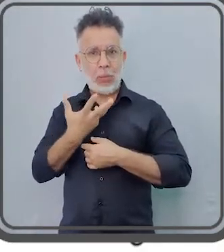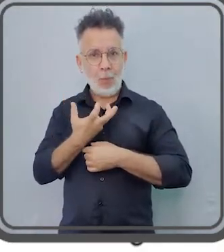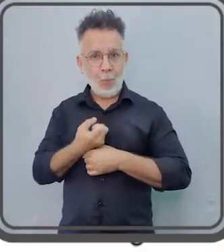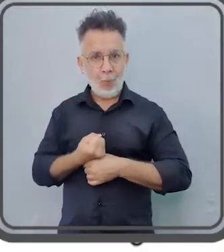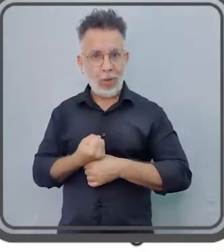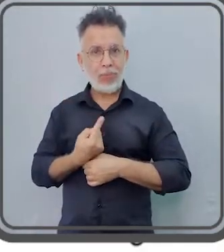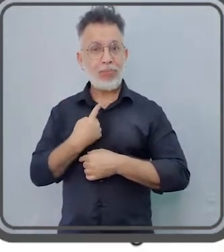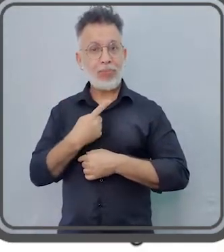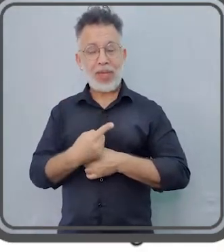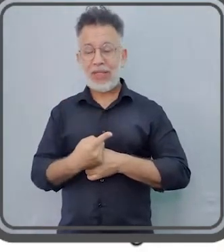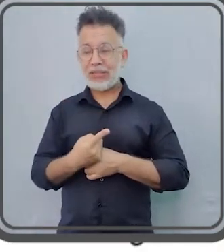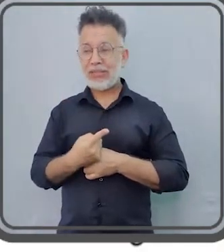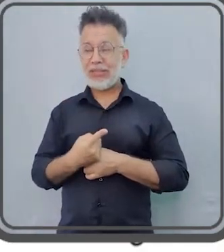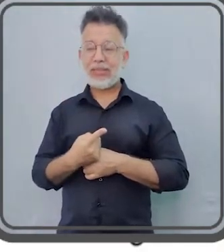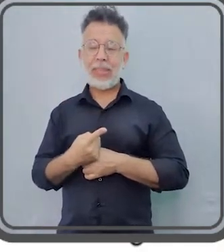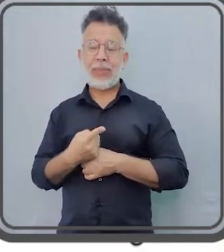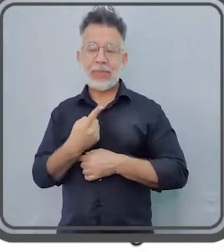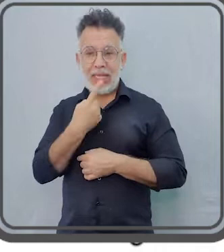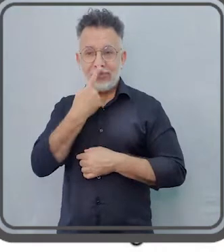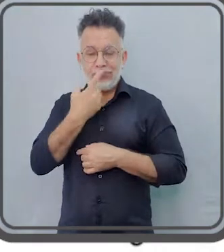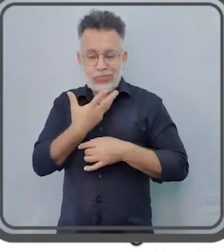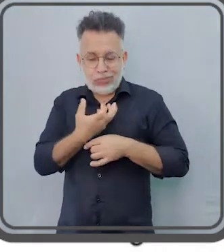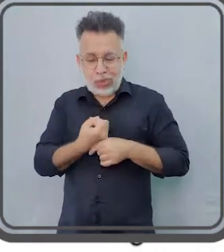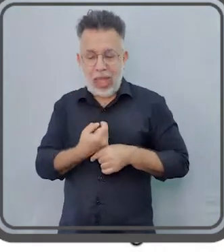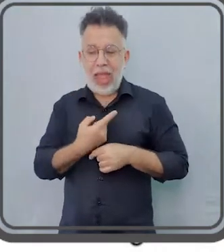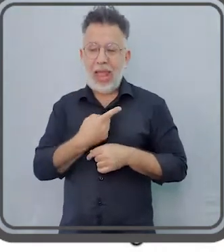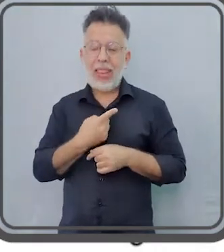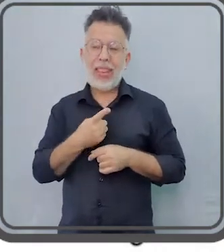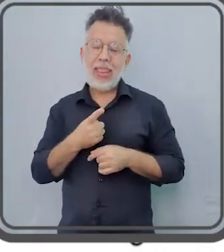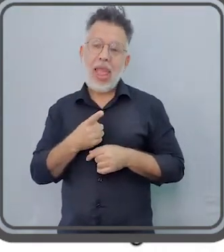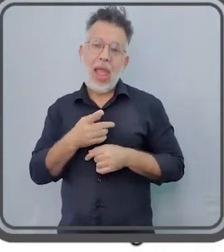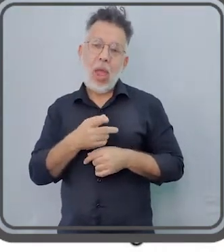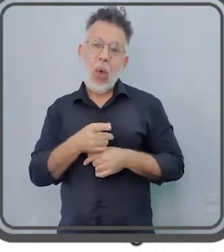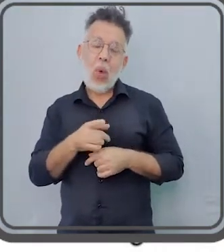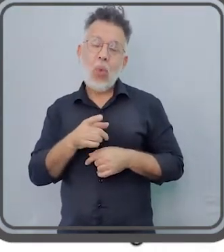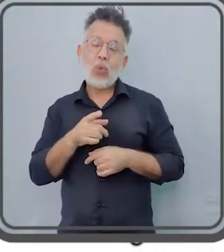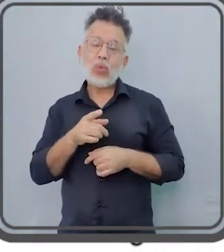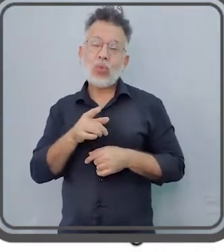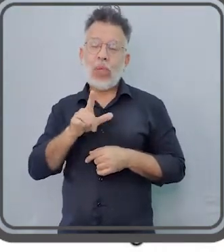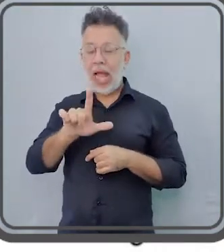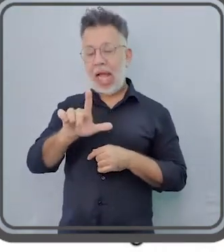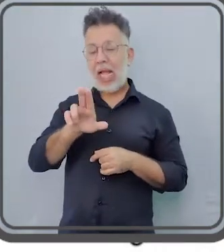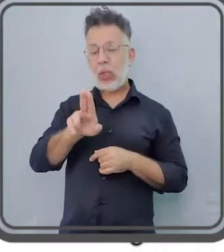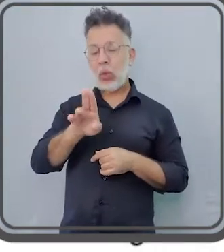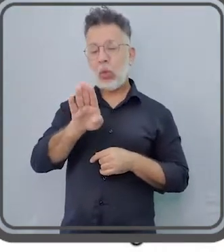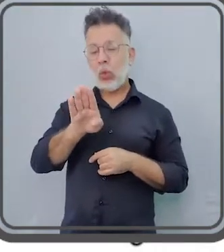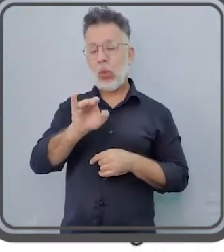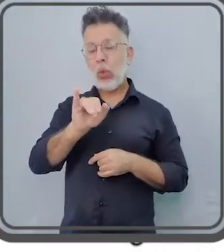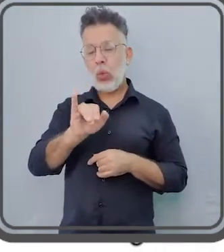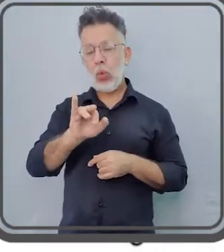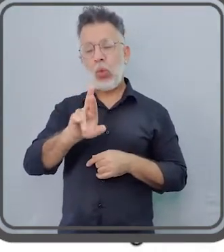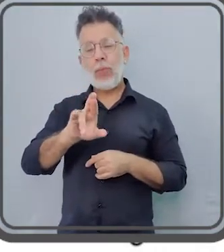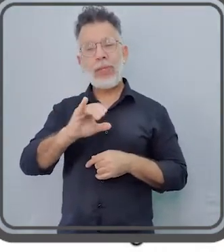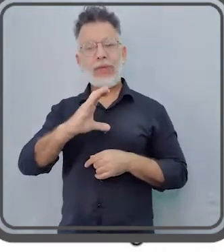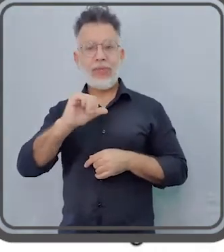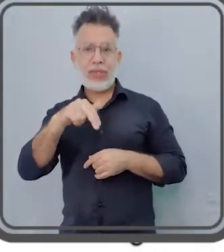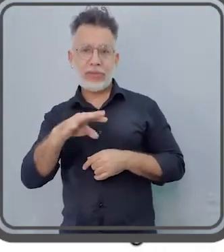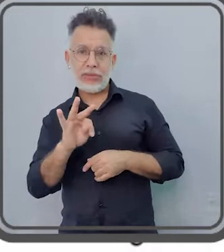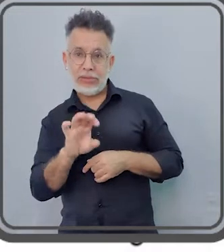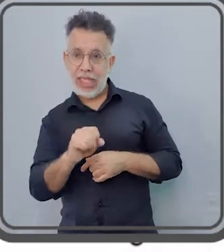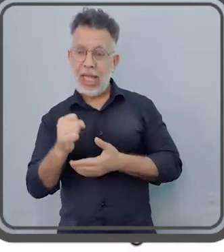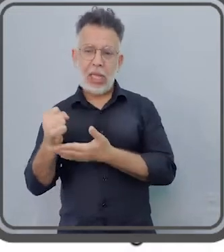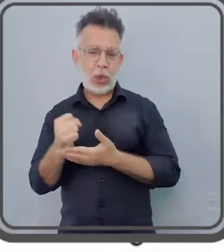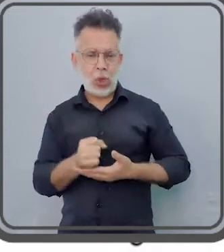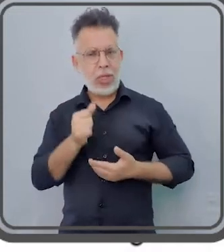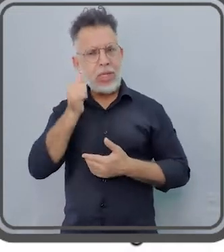consequência o ressecamento da intimidade. Então, o lubrificante, ele é quase que o melhor amigo dessa mulher que está passando por essa jornada. A gente trouxe essas